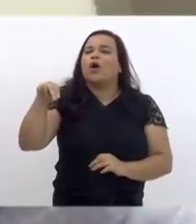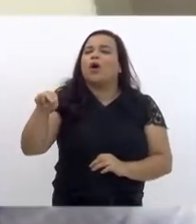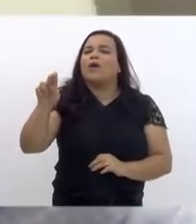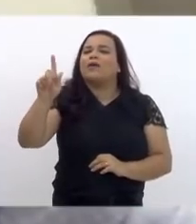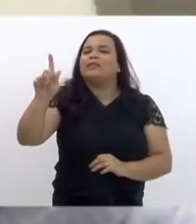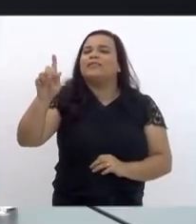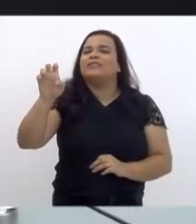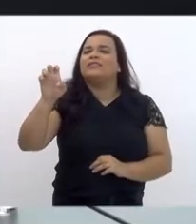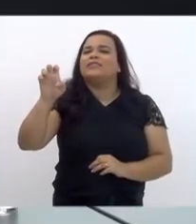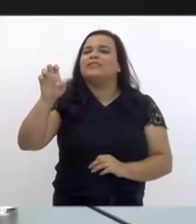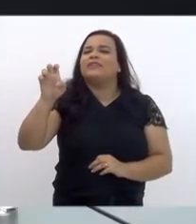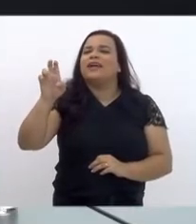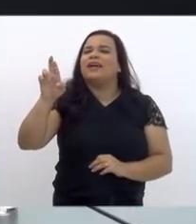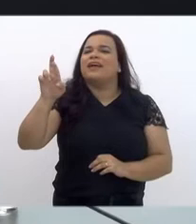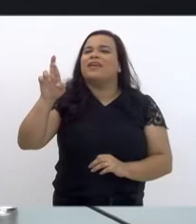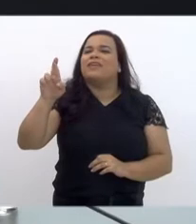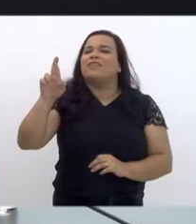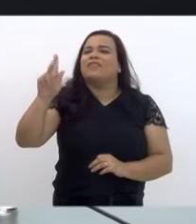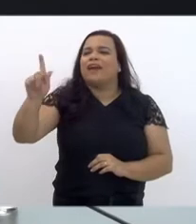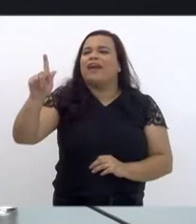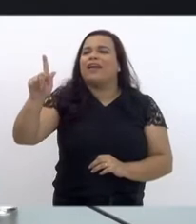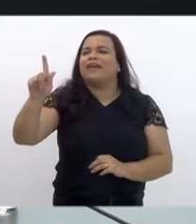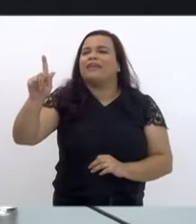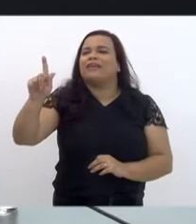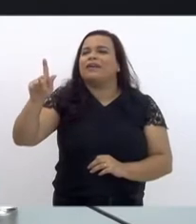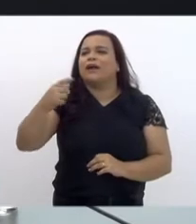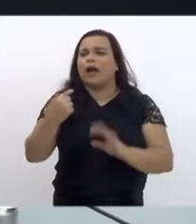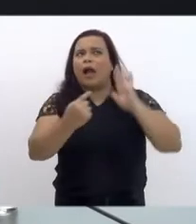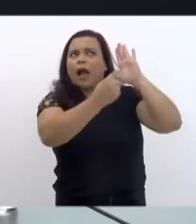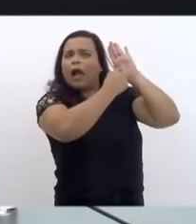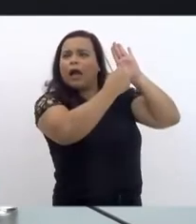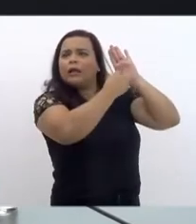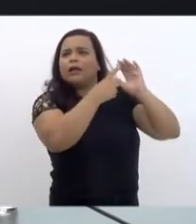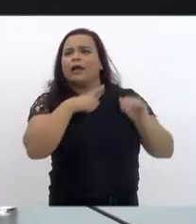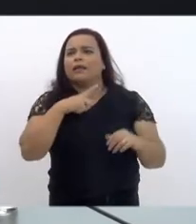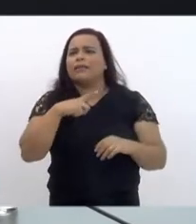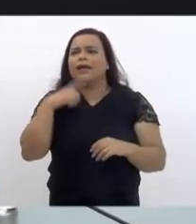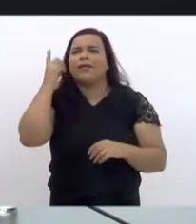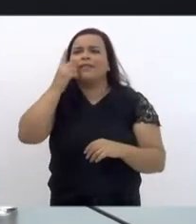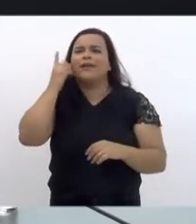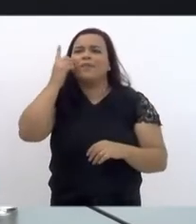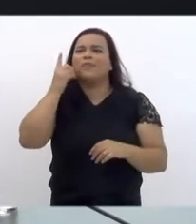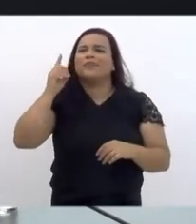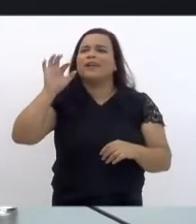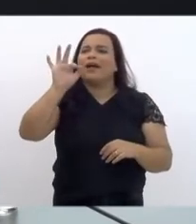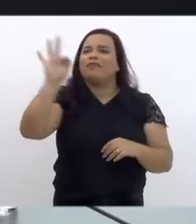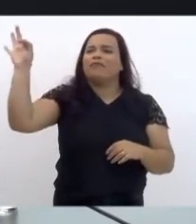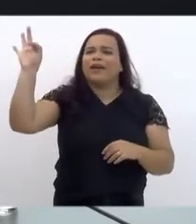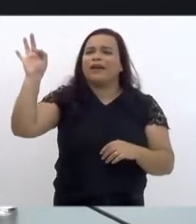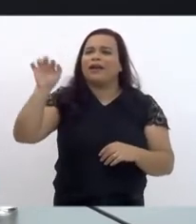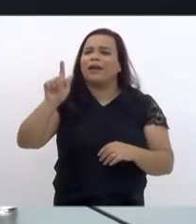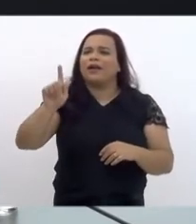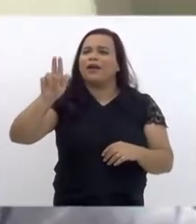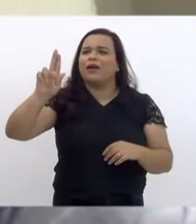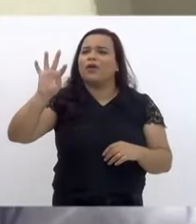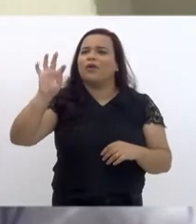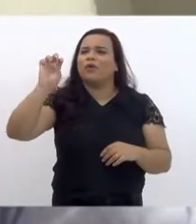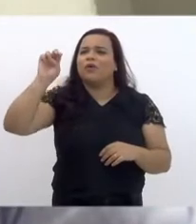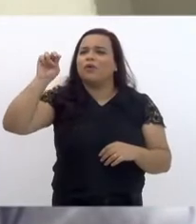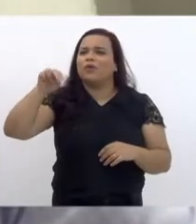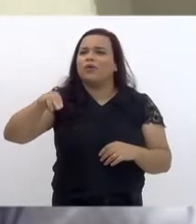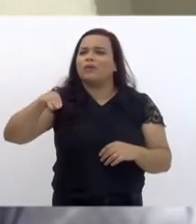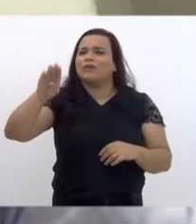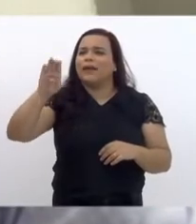está escrito que o senhor é deputado federal, chama Gutenberg. Gostou da propaganda, né? É homenagem ao irmão. Estou usando o escritório